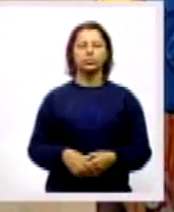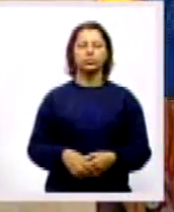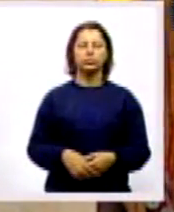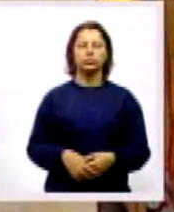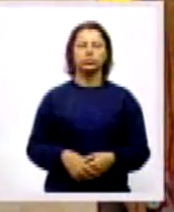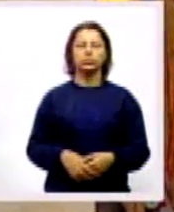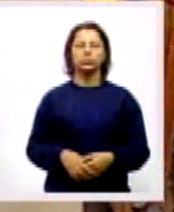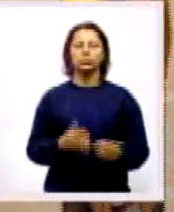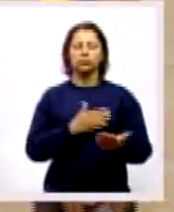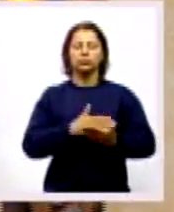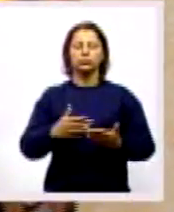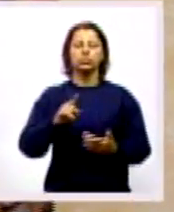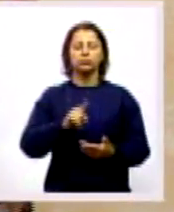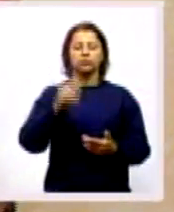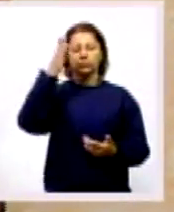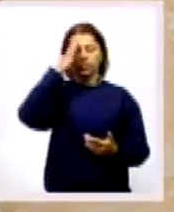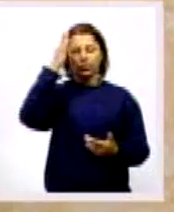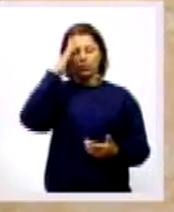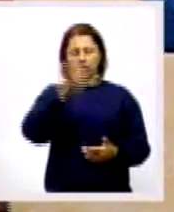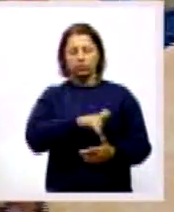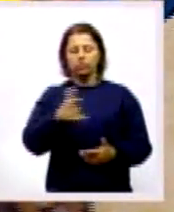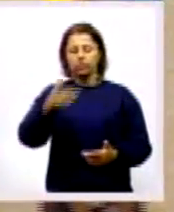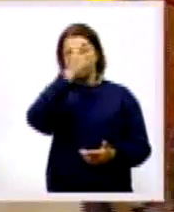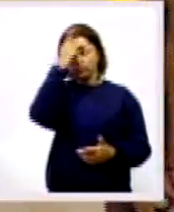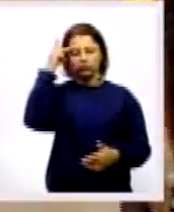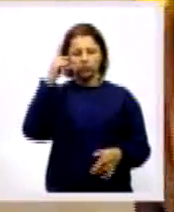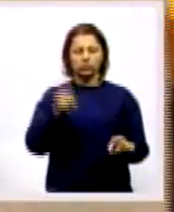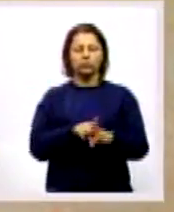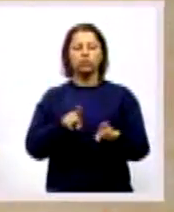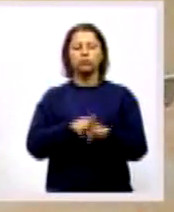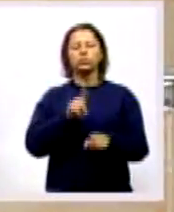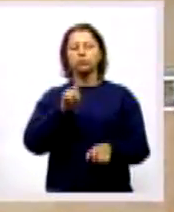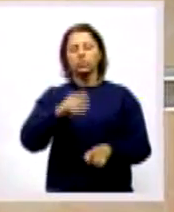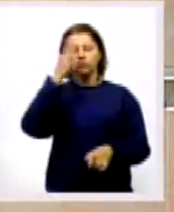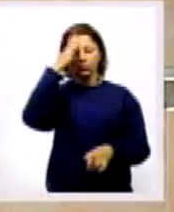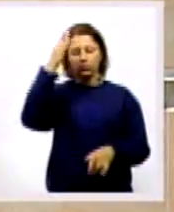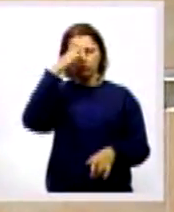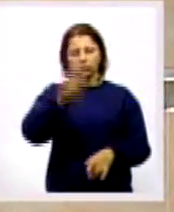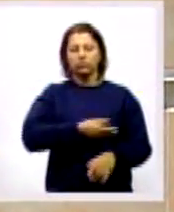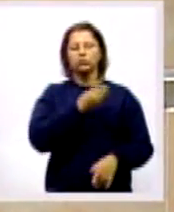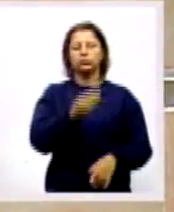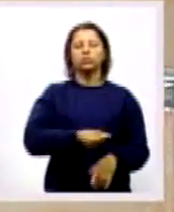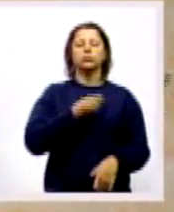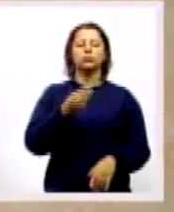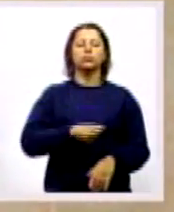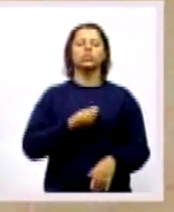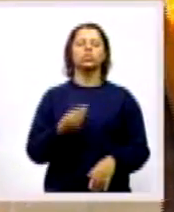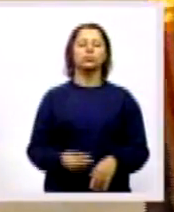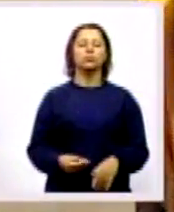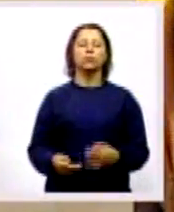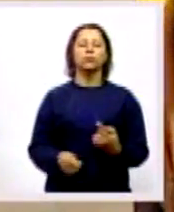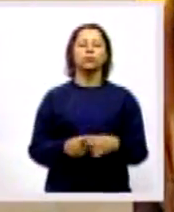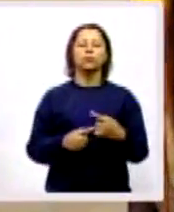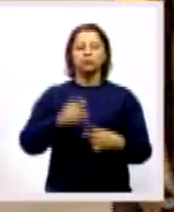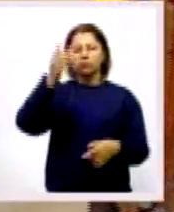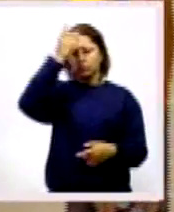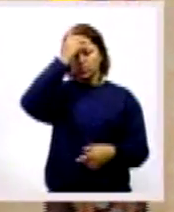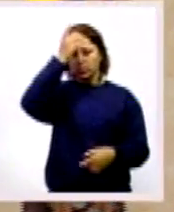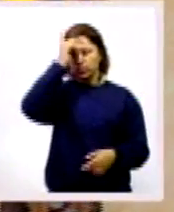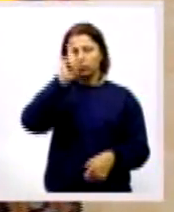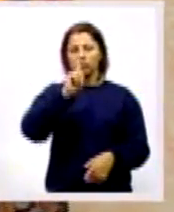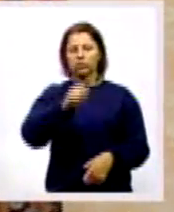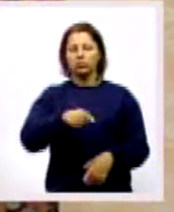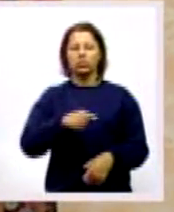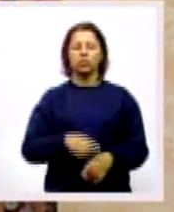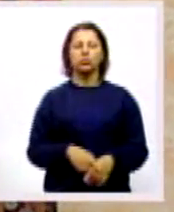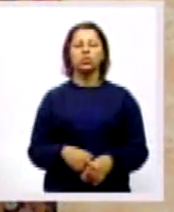E a partir do que você sabe sobre o outro, e a partir do que você sabe sobre a vida. Uma ação consciente é uma ação